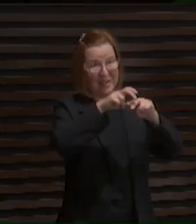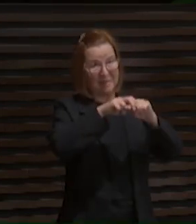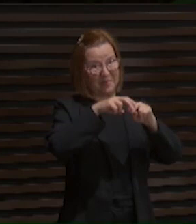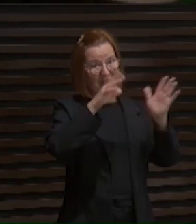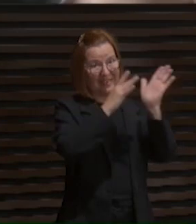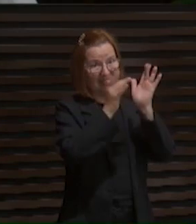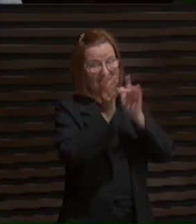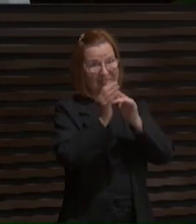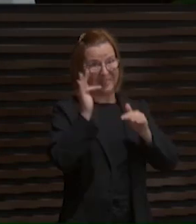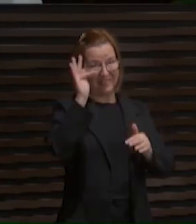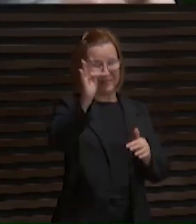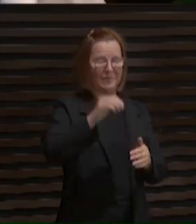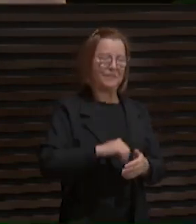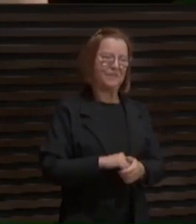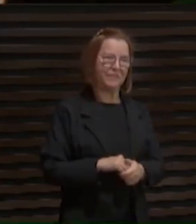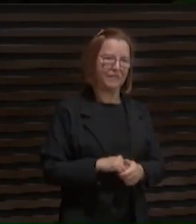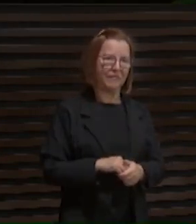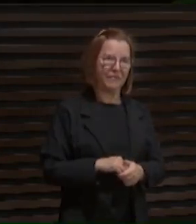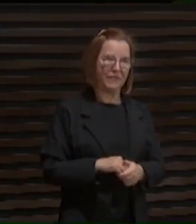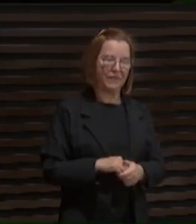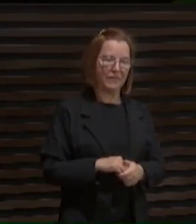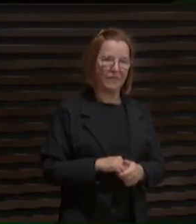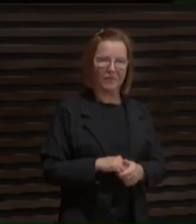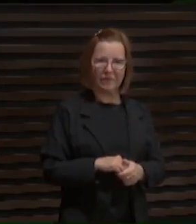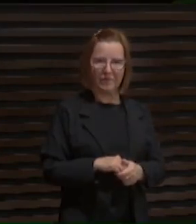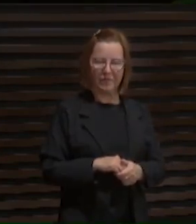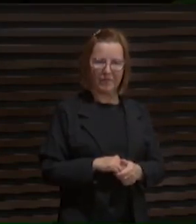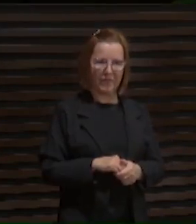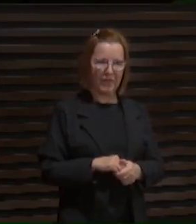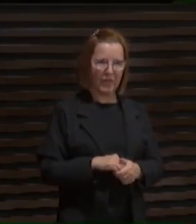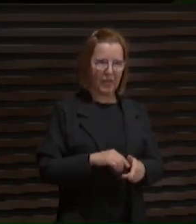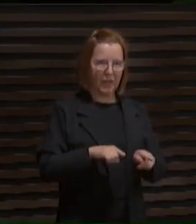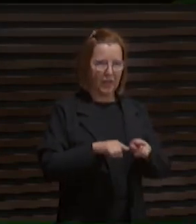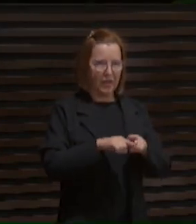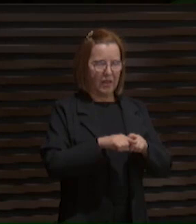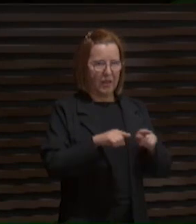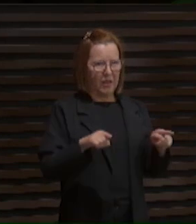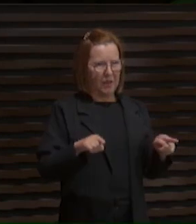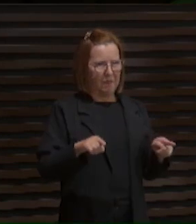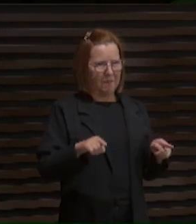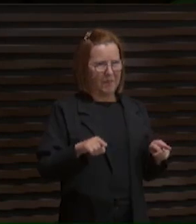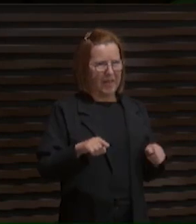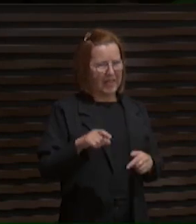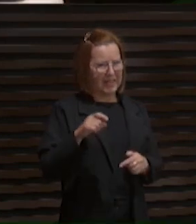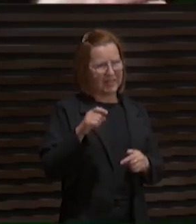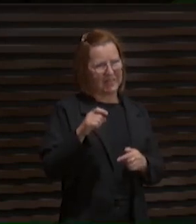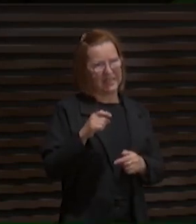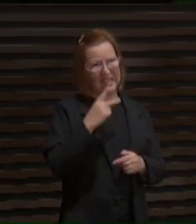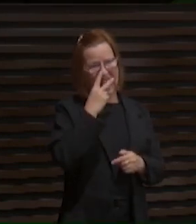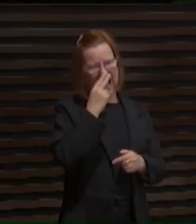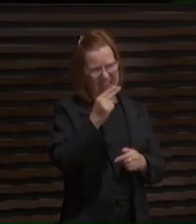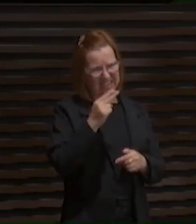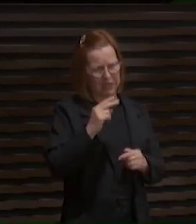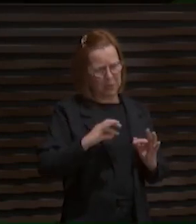mente e que o corpo é uma matéria má e, enfim, vai se corromper e não tem muito o que fazer, isso é gnosticismo. O Gui falou